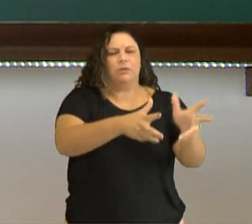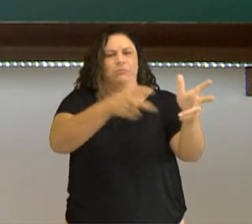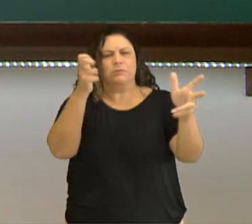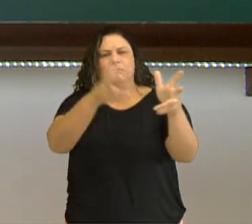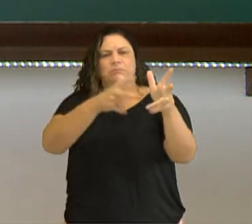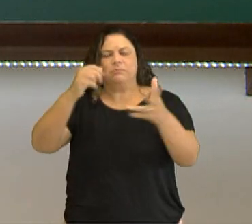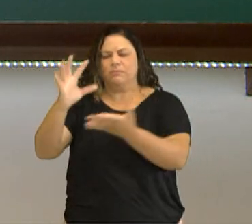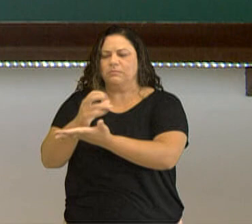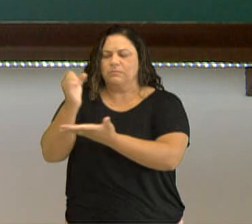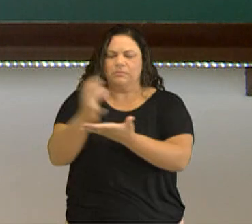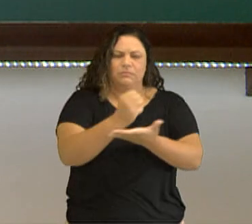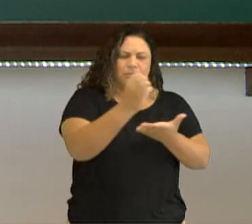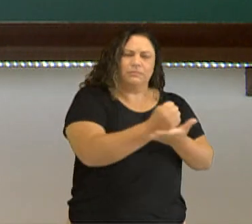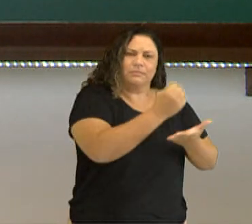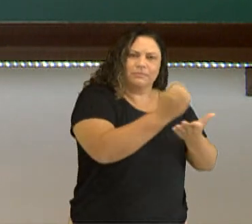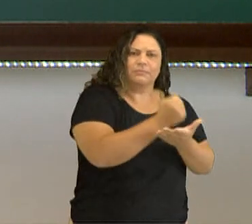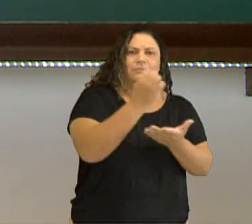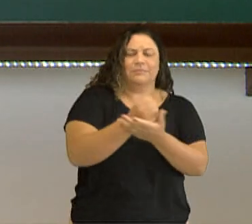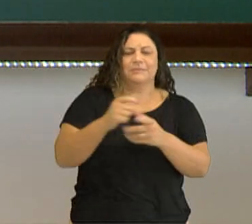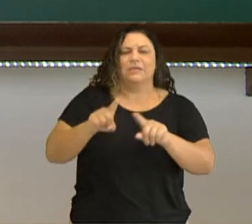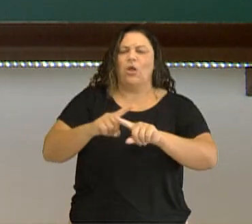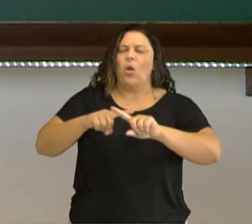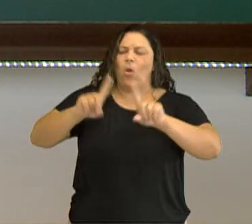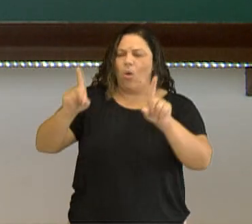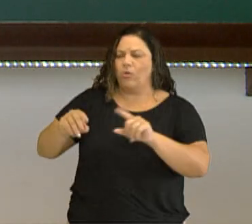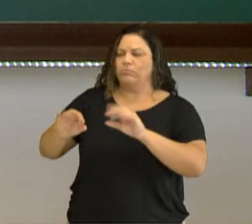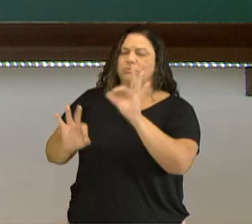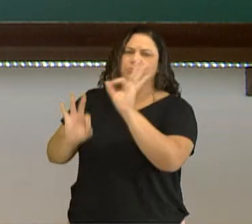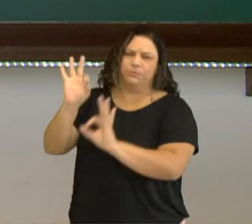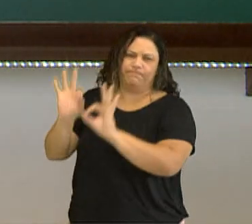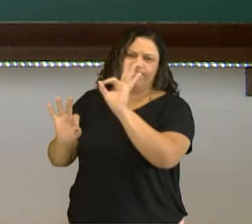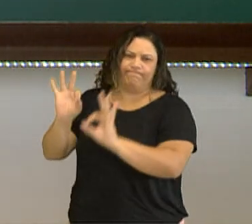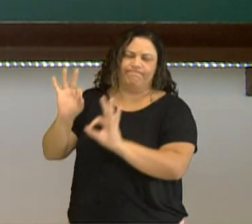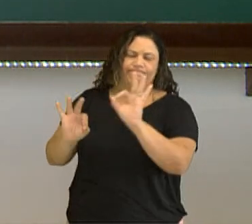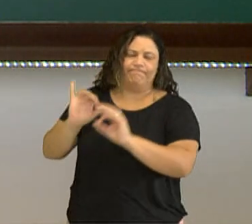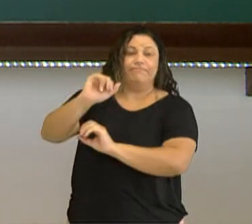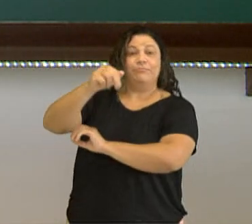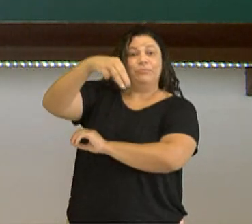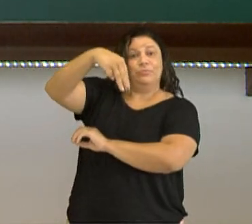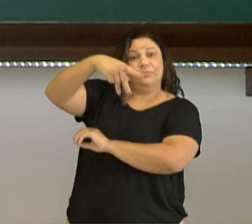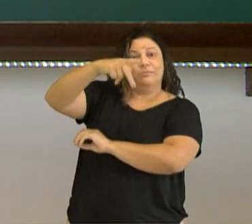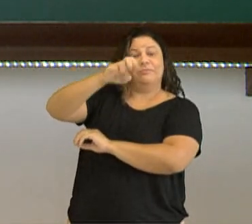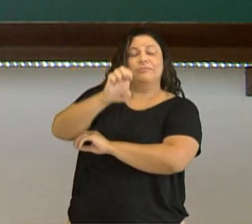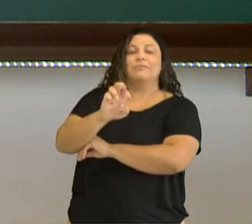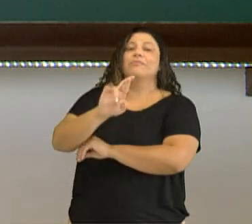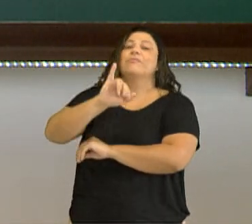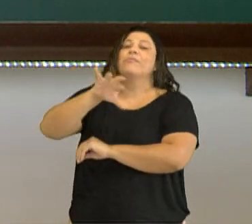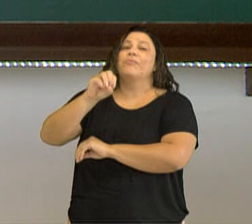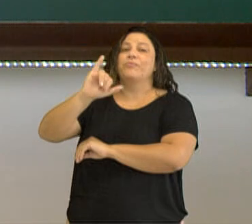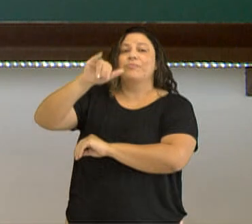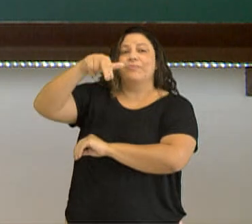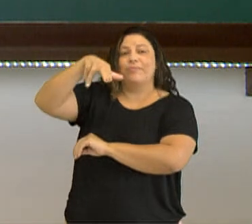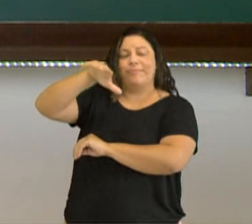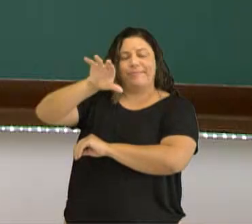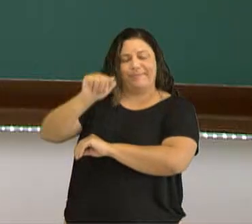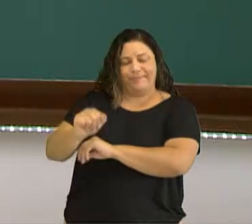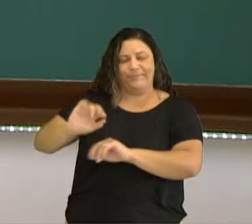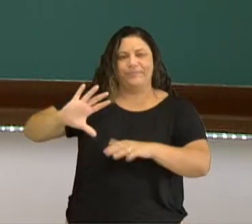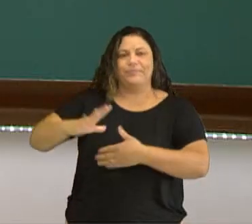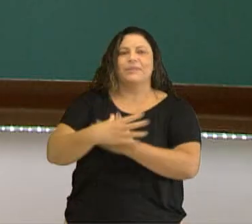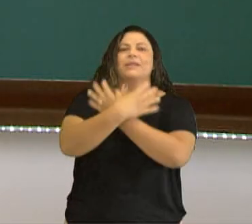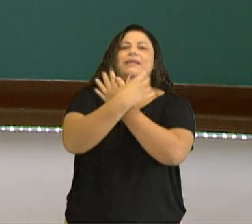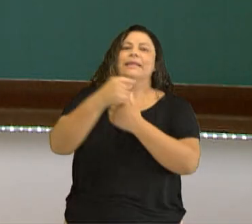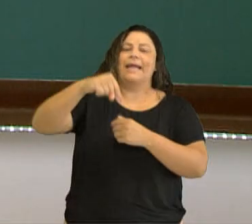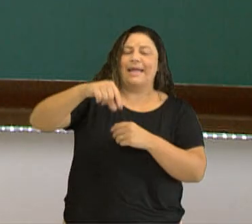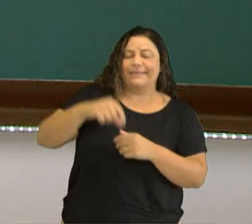caçadores-coletores a povos que desenvolveram verdadeiros impérios, como o Império Inca aqui na América do Sul. Destaco para vocês, então, né, os